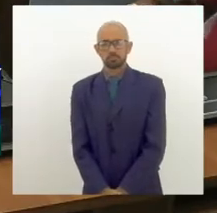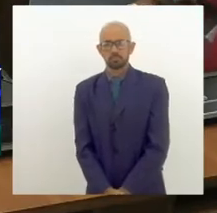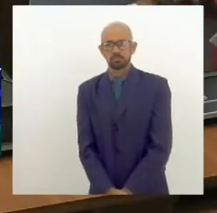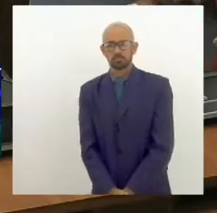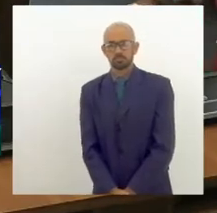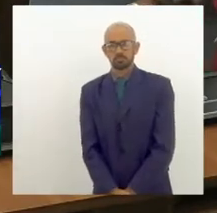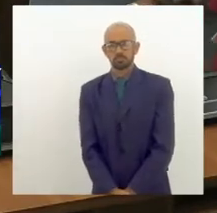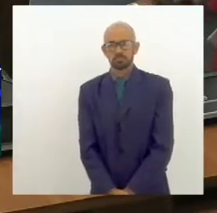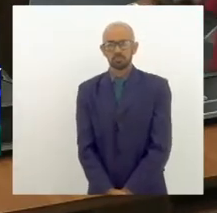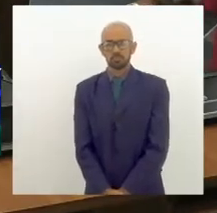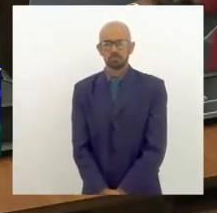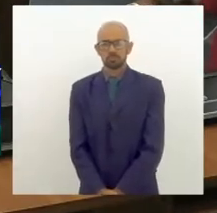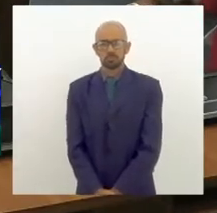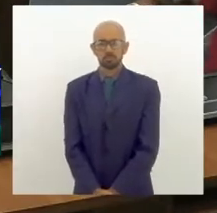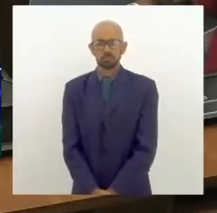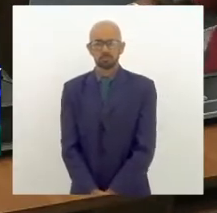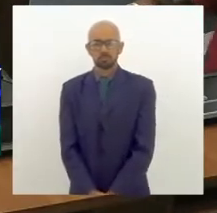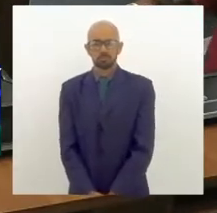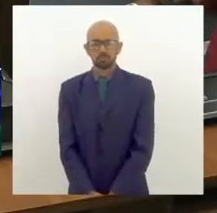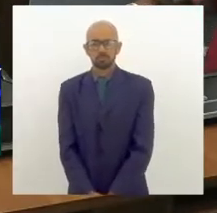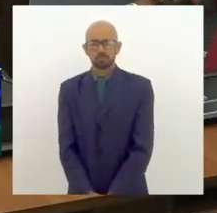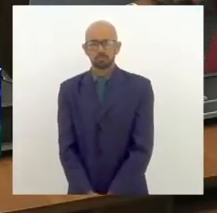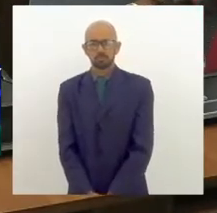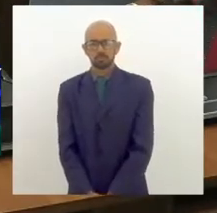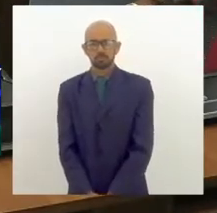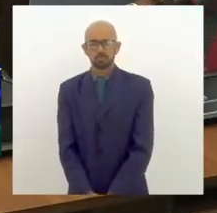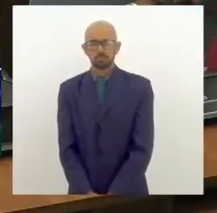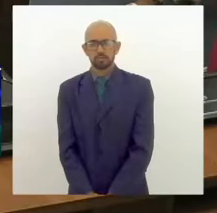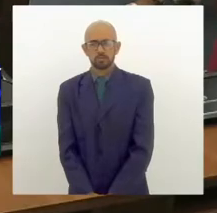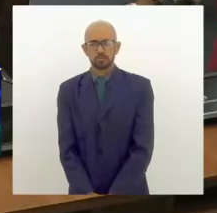Não. Não, mas...